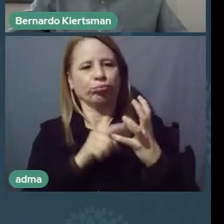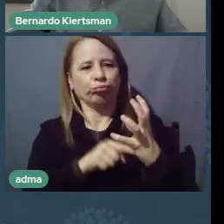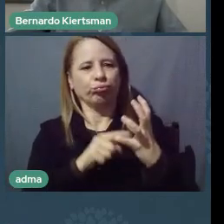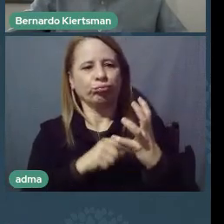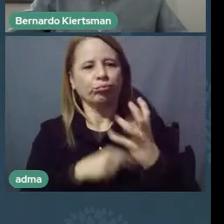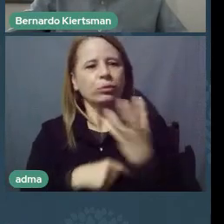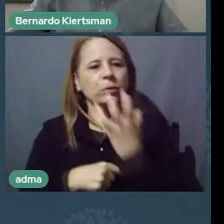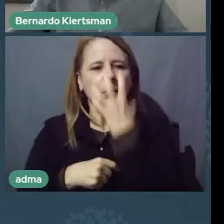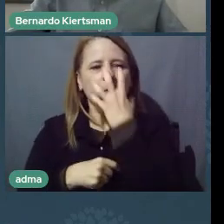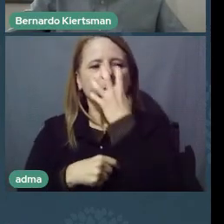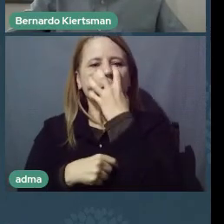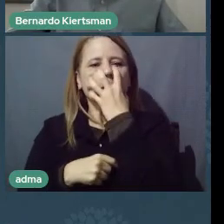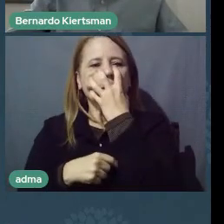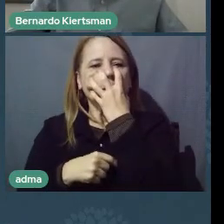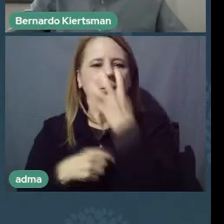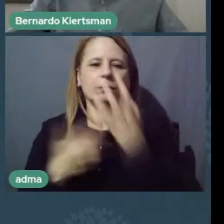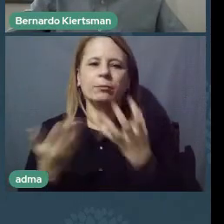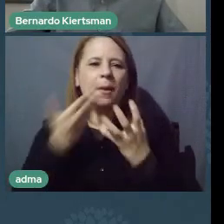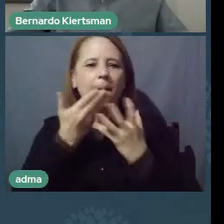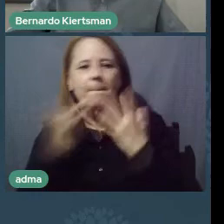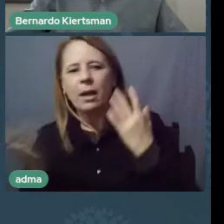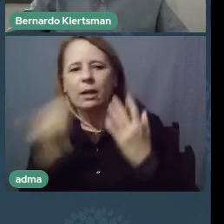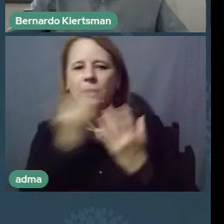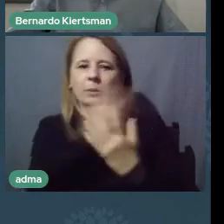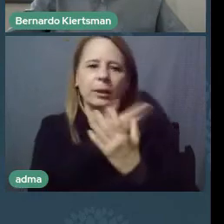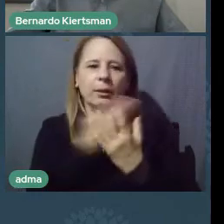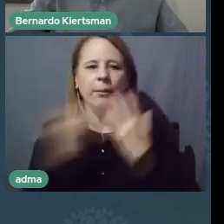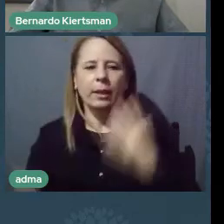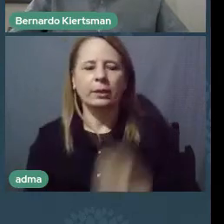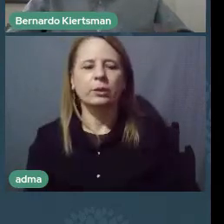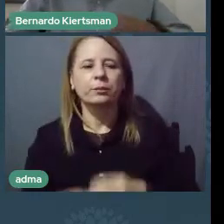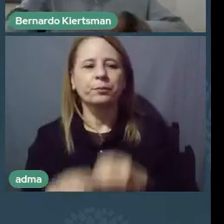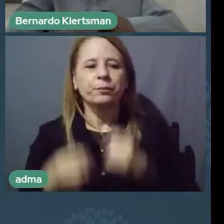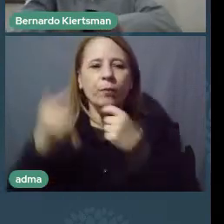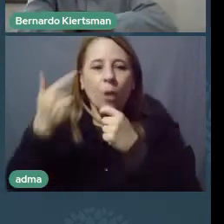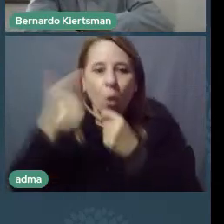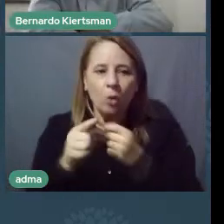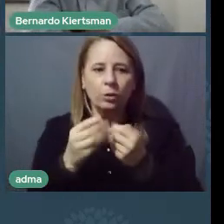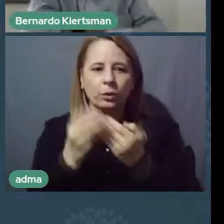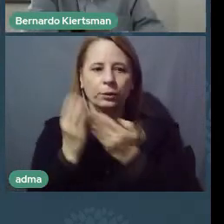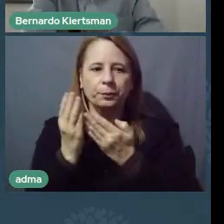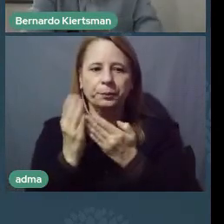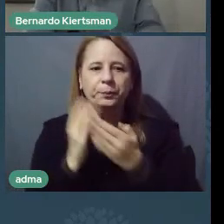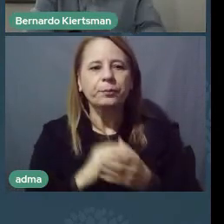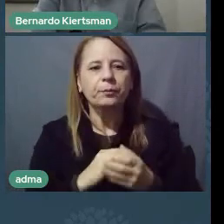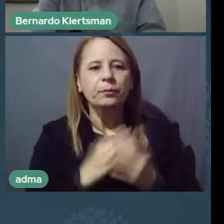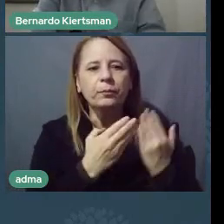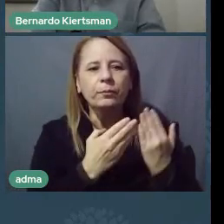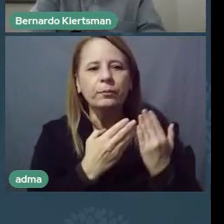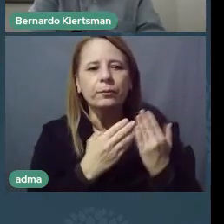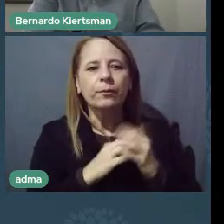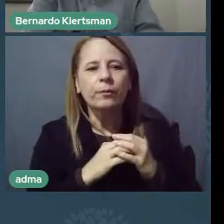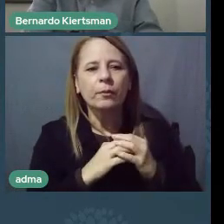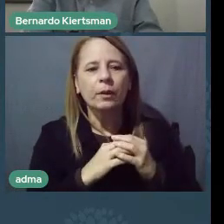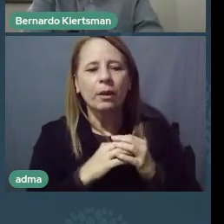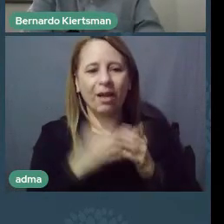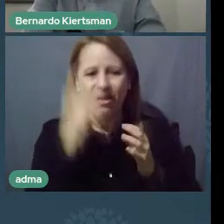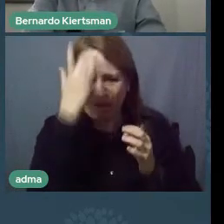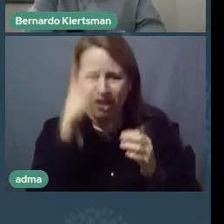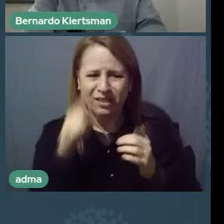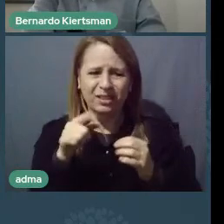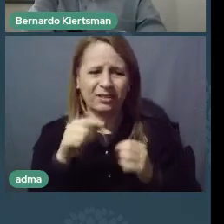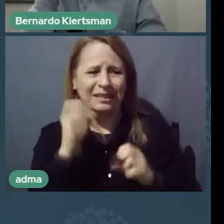de medicamento que ela está recebendo. E aqui vocês têm uma criança que a gente vê que não é tão fácil assim,